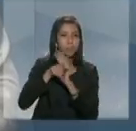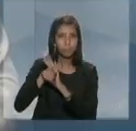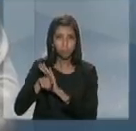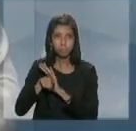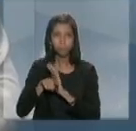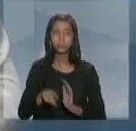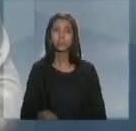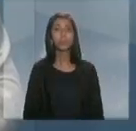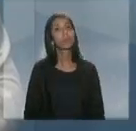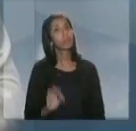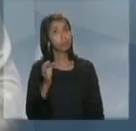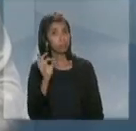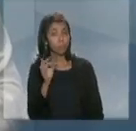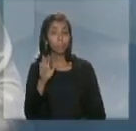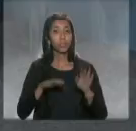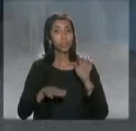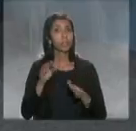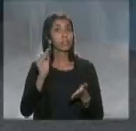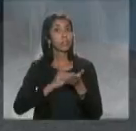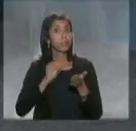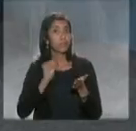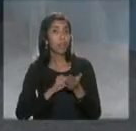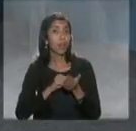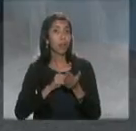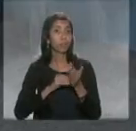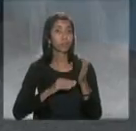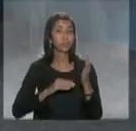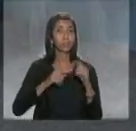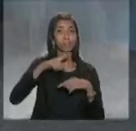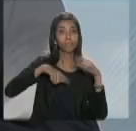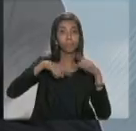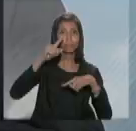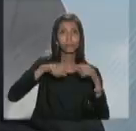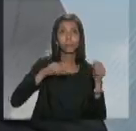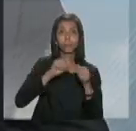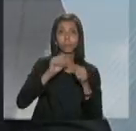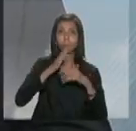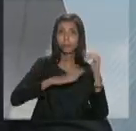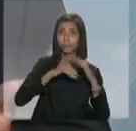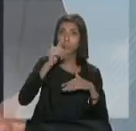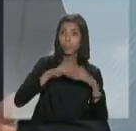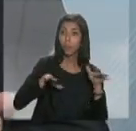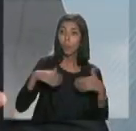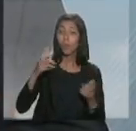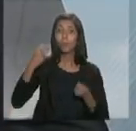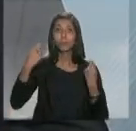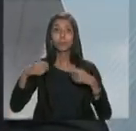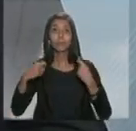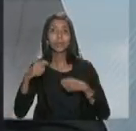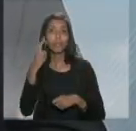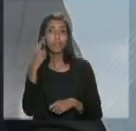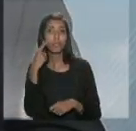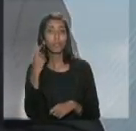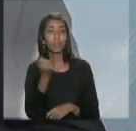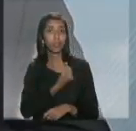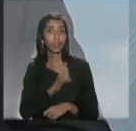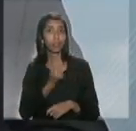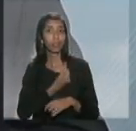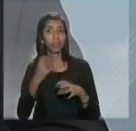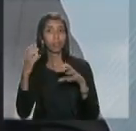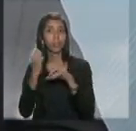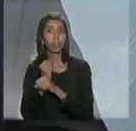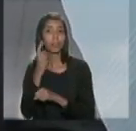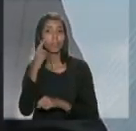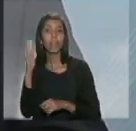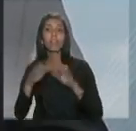essa verificação, né? Sim, seja pela falta de instrumentos internos para fazer essa verificação, seja pela necessidade de você ter acesso à base de dados,